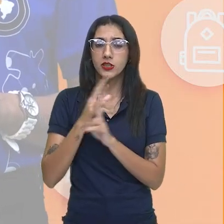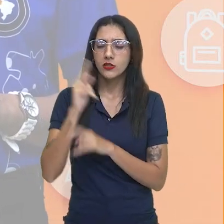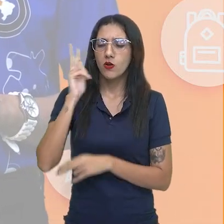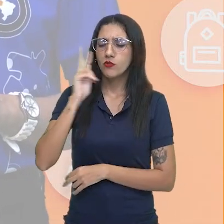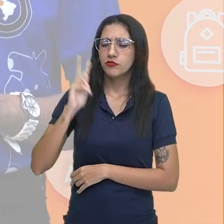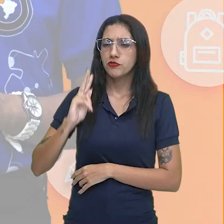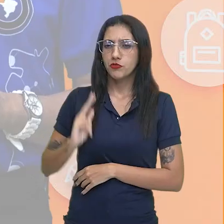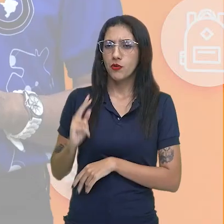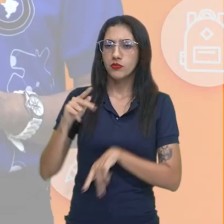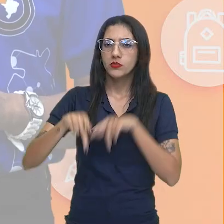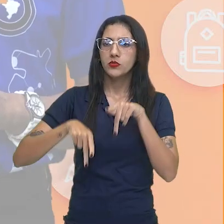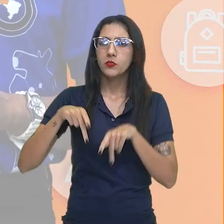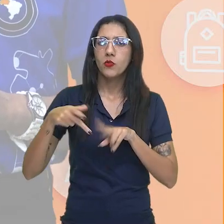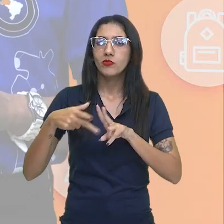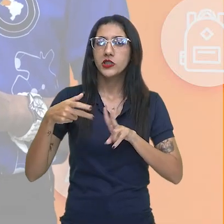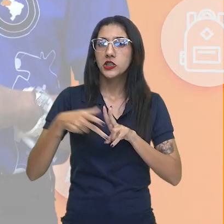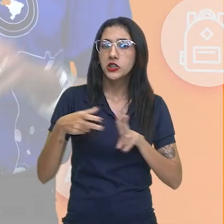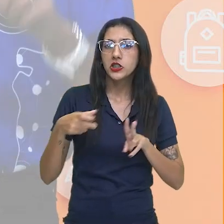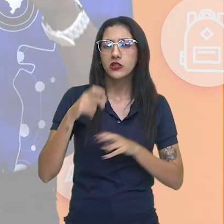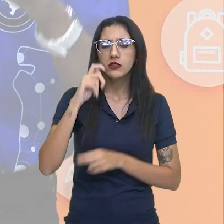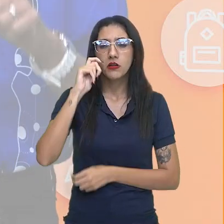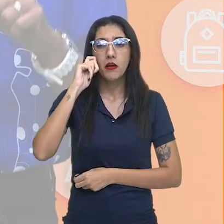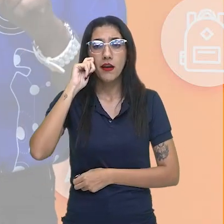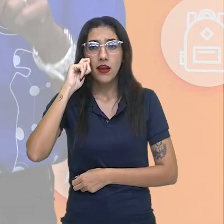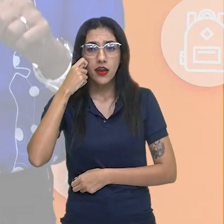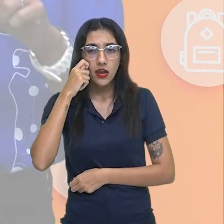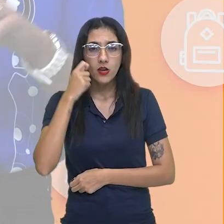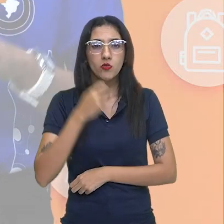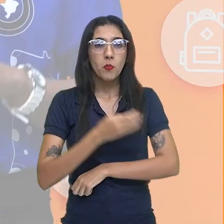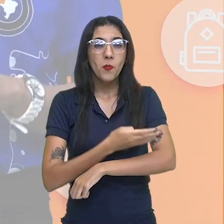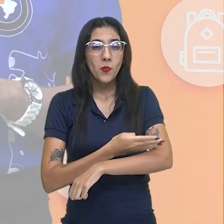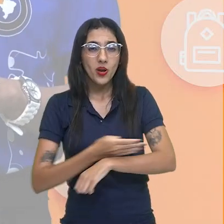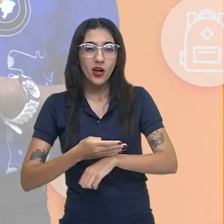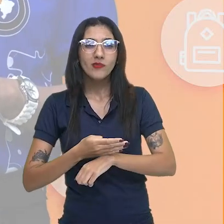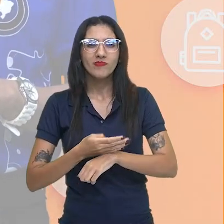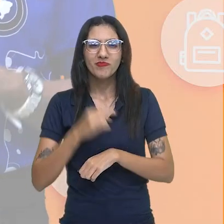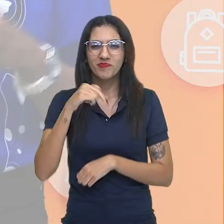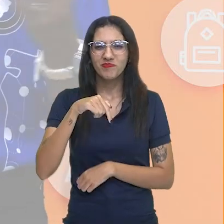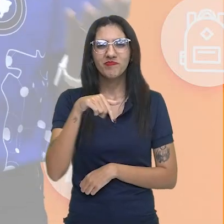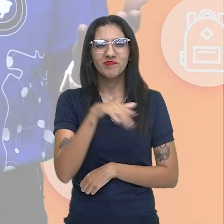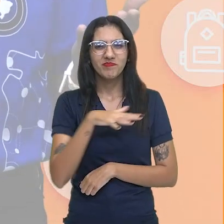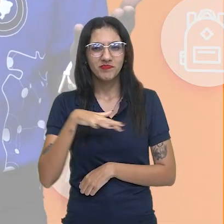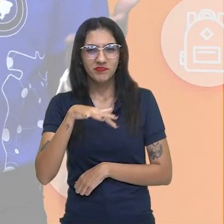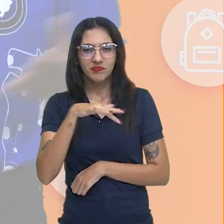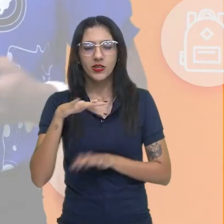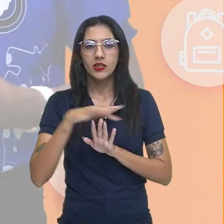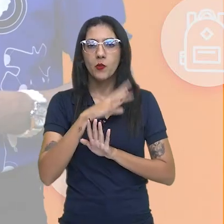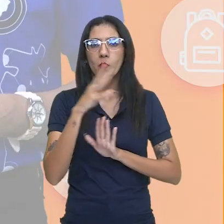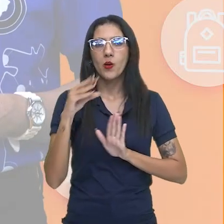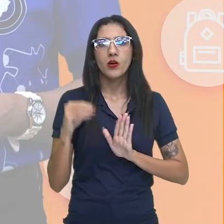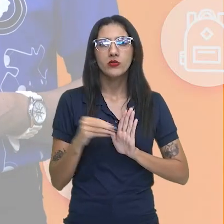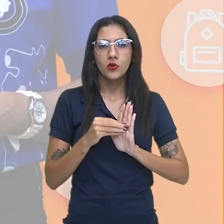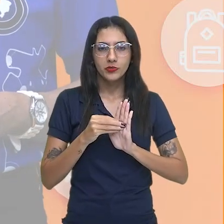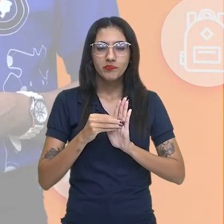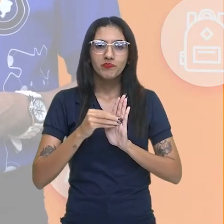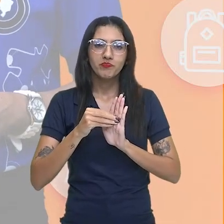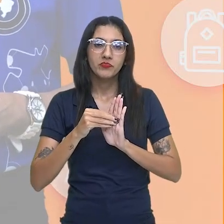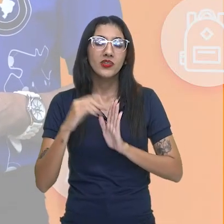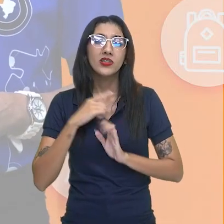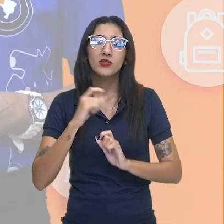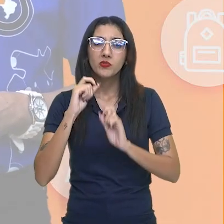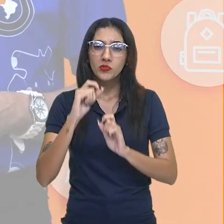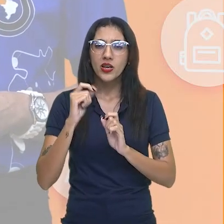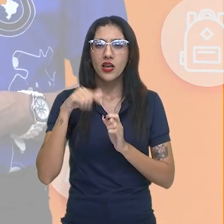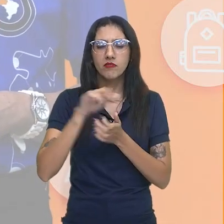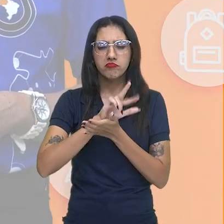por indígenas, negros e brancos nesta região do país específica, que é a Amazônia, proporcionando